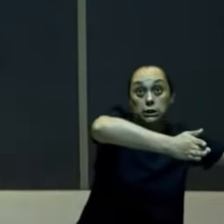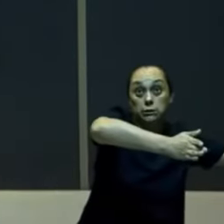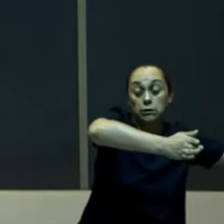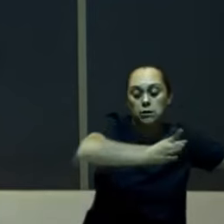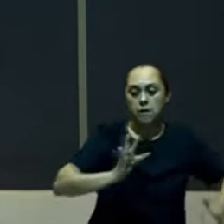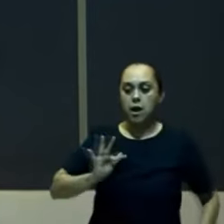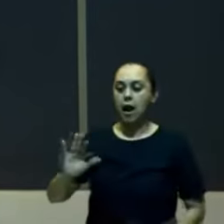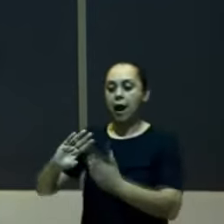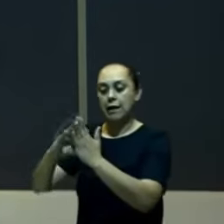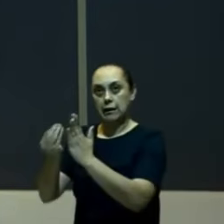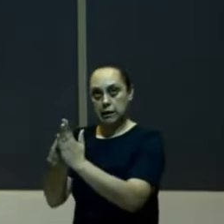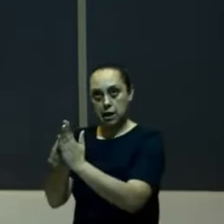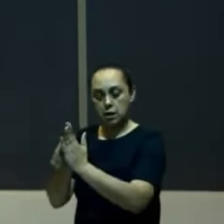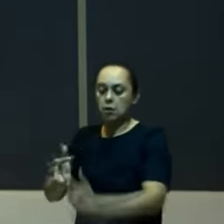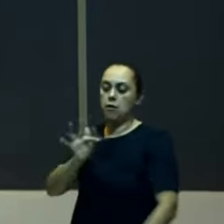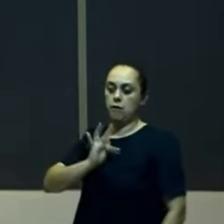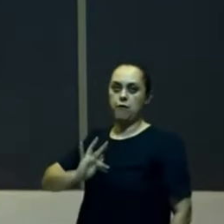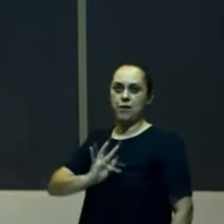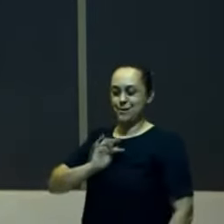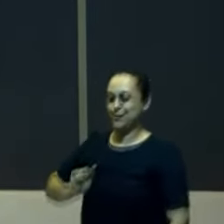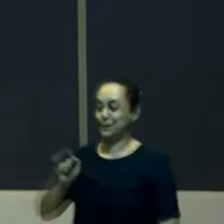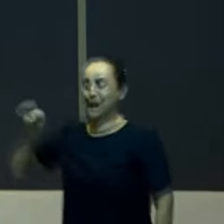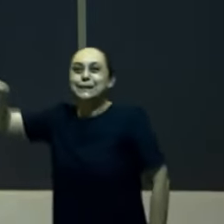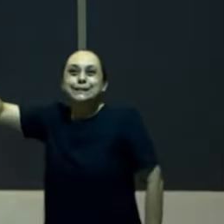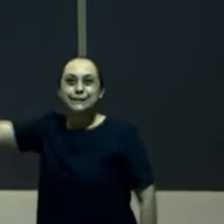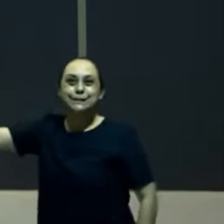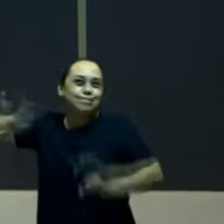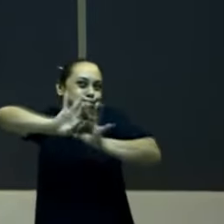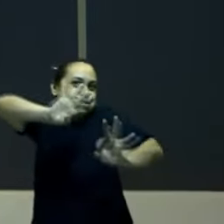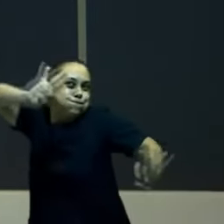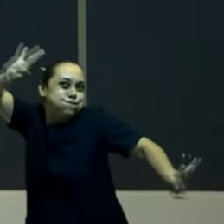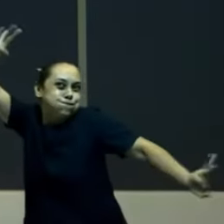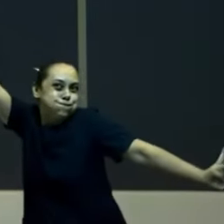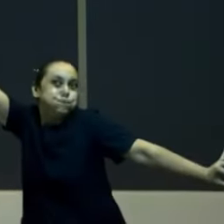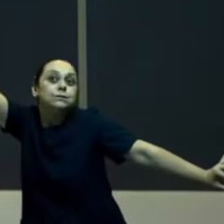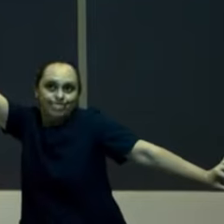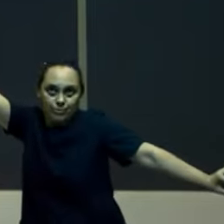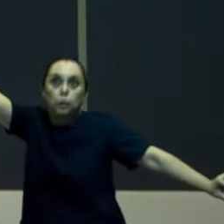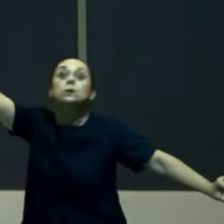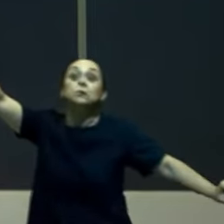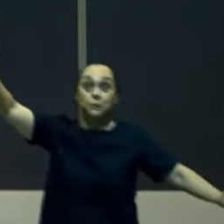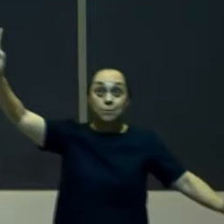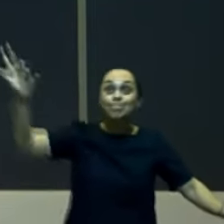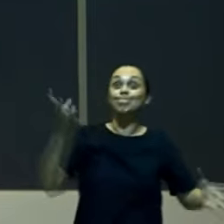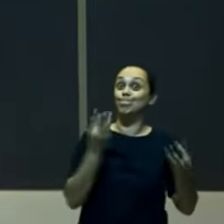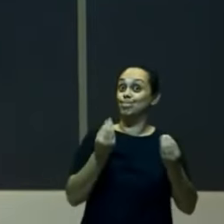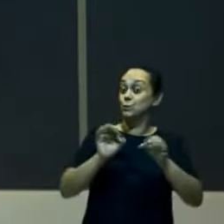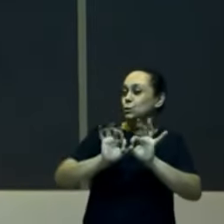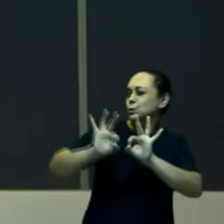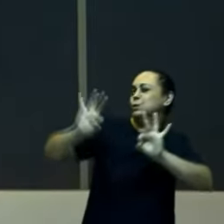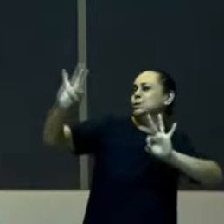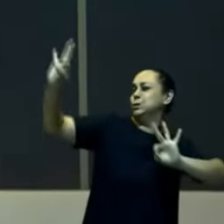Paulo estava preso em Roma, na Itália. uma distância